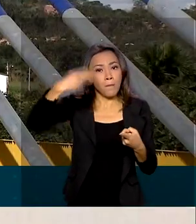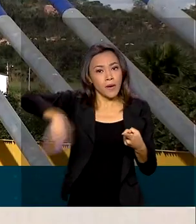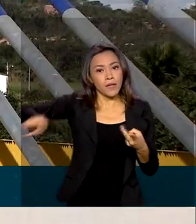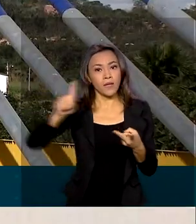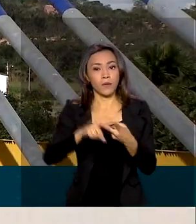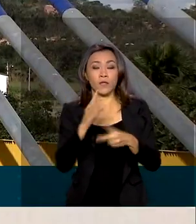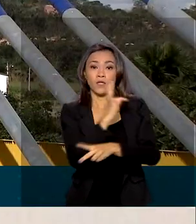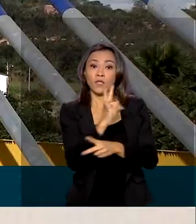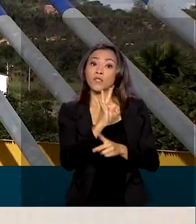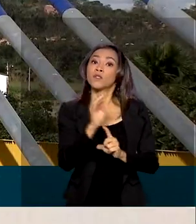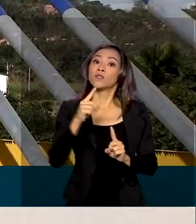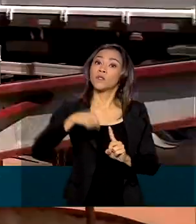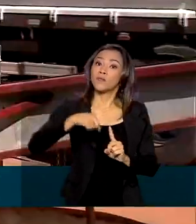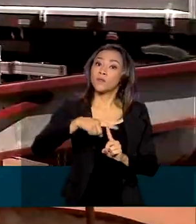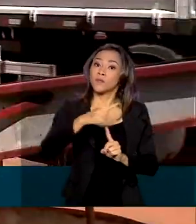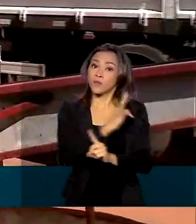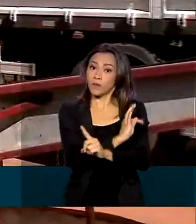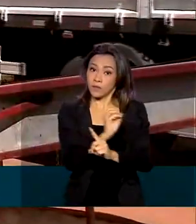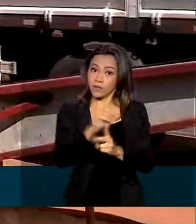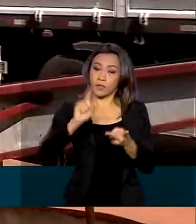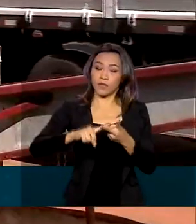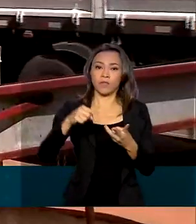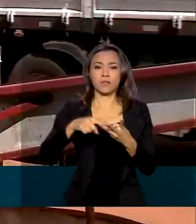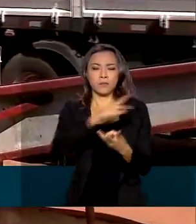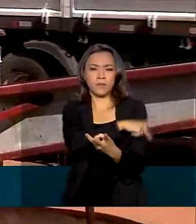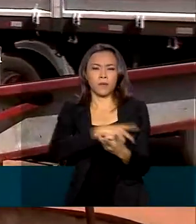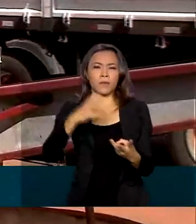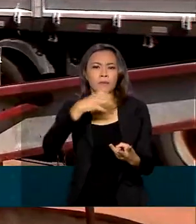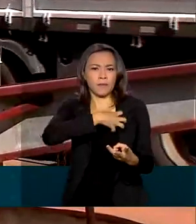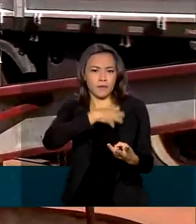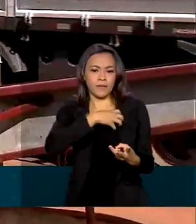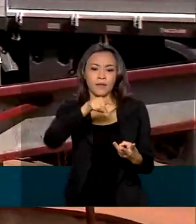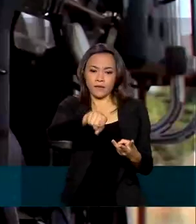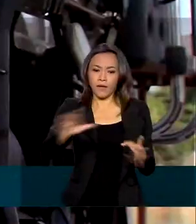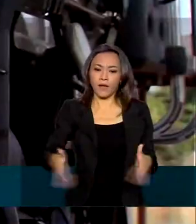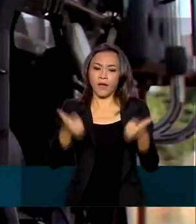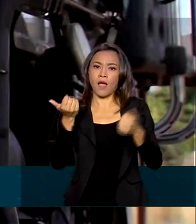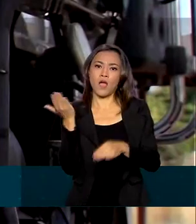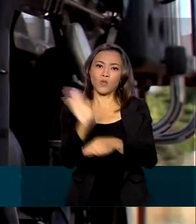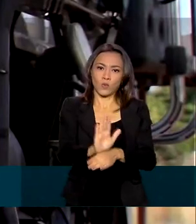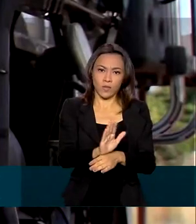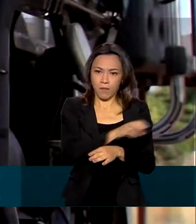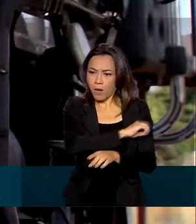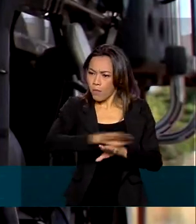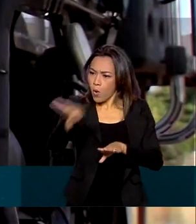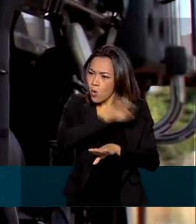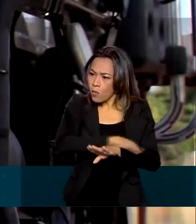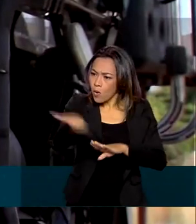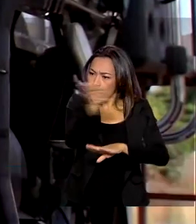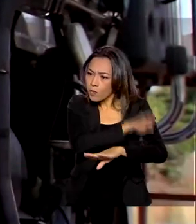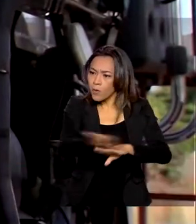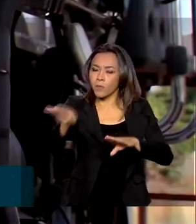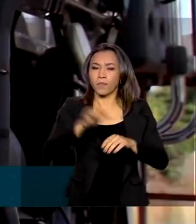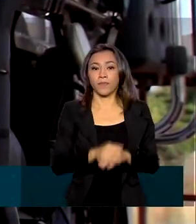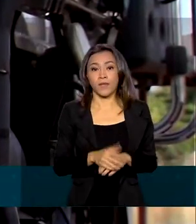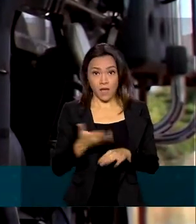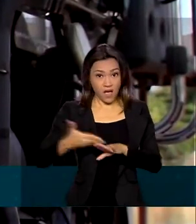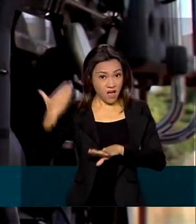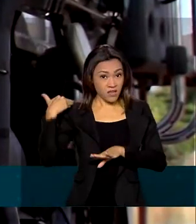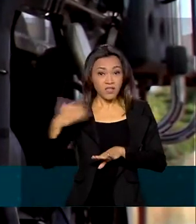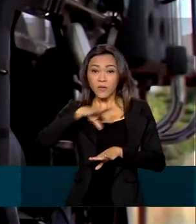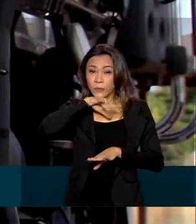Tocantins Piauí e Bahia um alívio para caminhoneiros como o Rômulo prancha que é meio ruim né Custoso